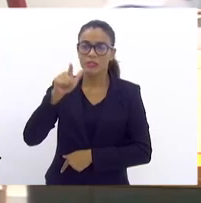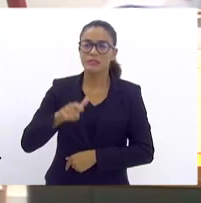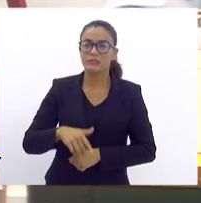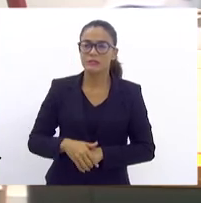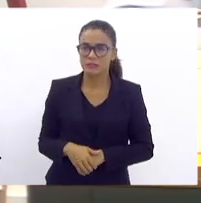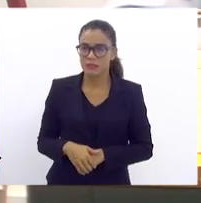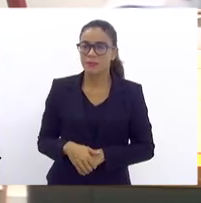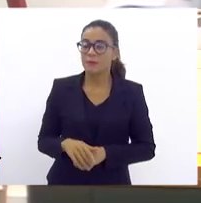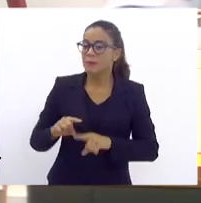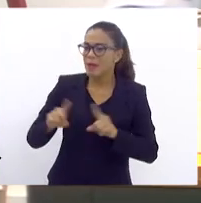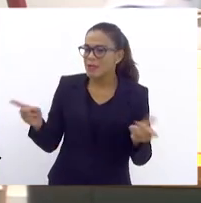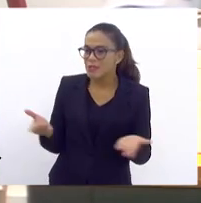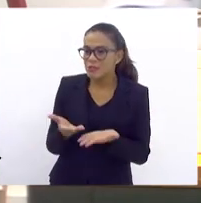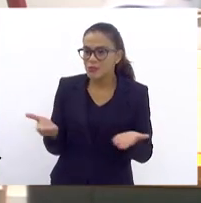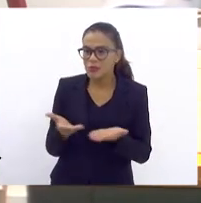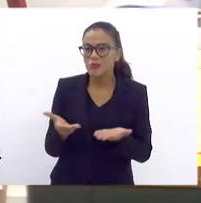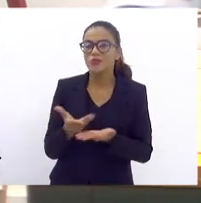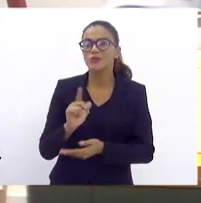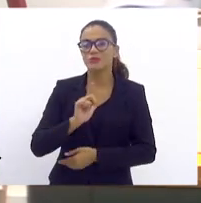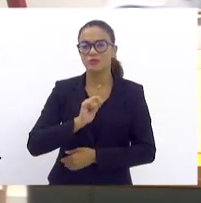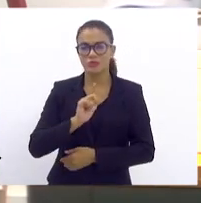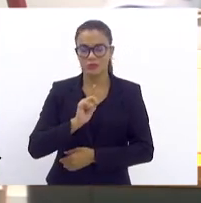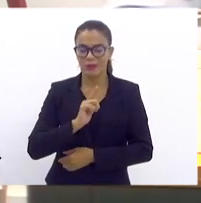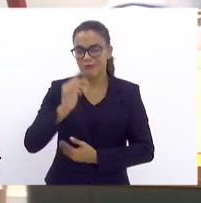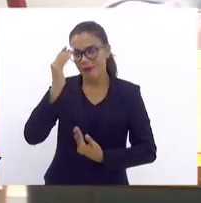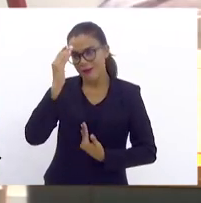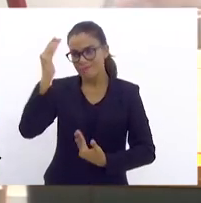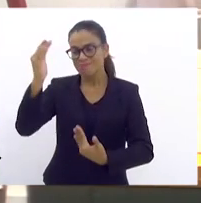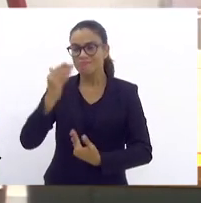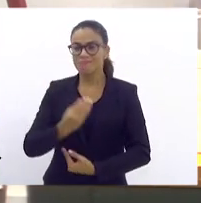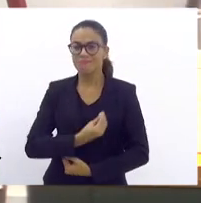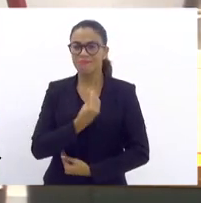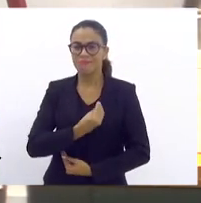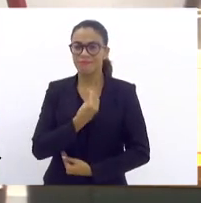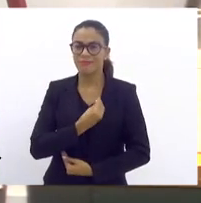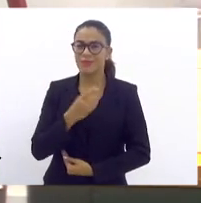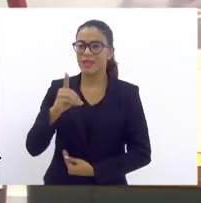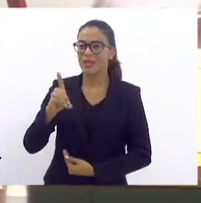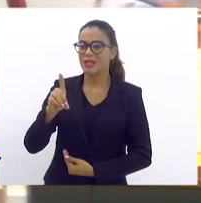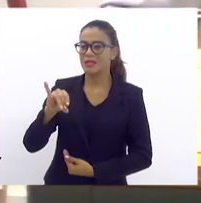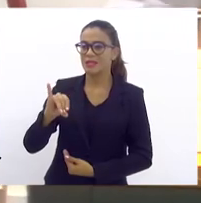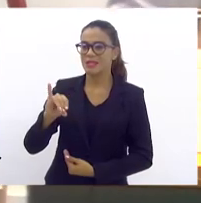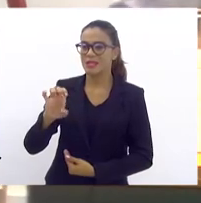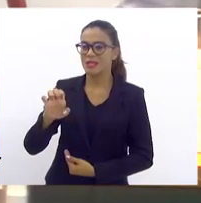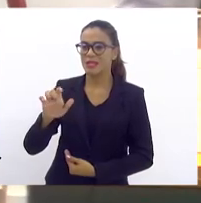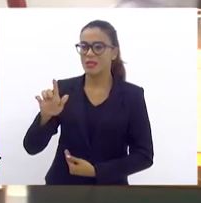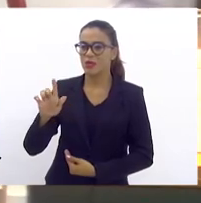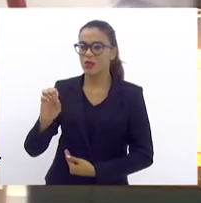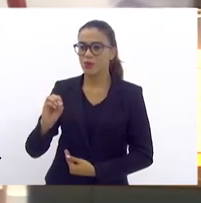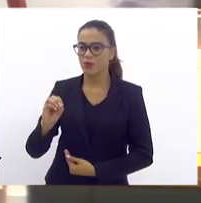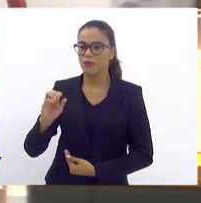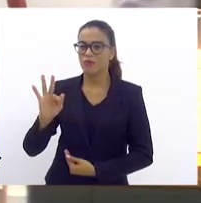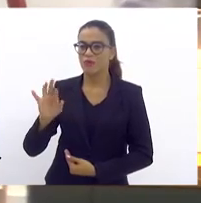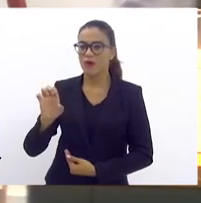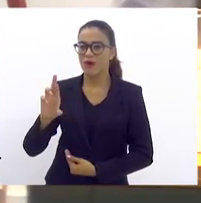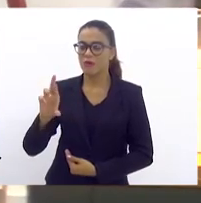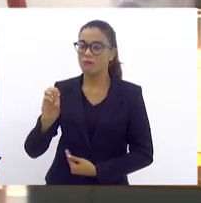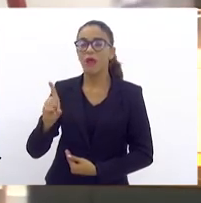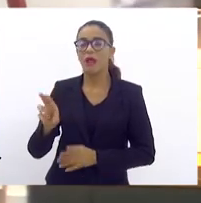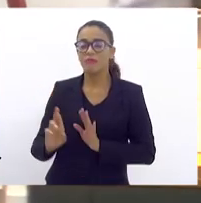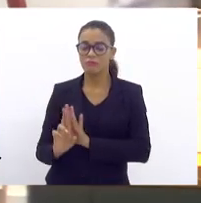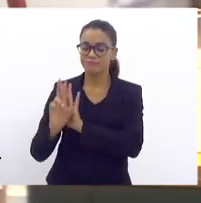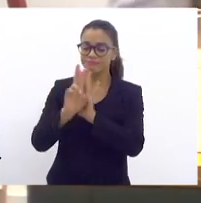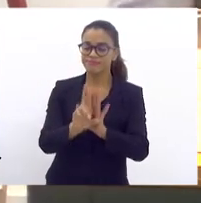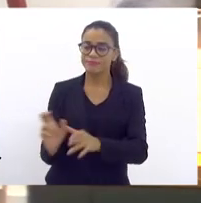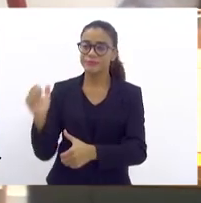Mas hoje nós temos também uma grata presença que é do Diego Faro que faz parte do Palácio Então veio em nome do governador